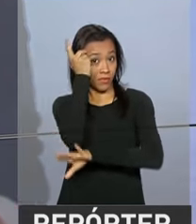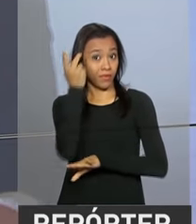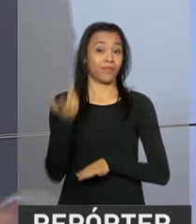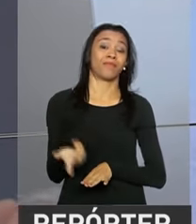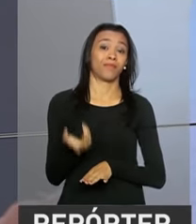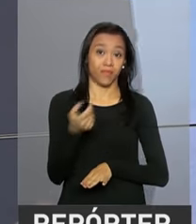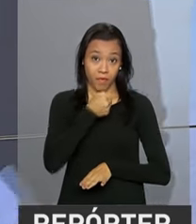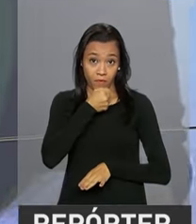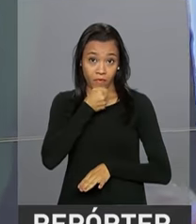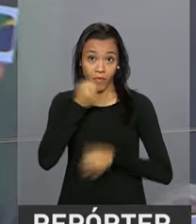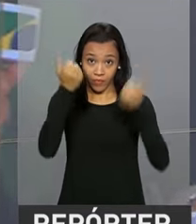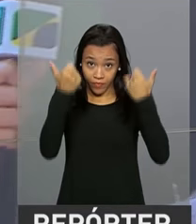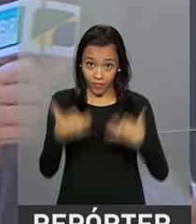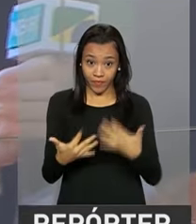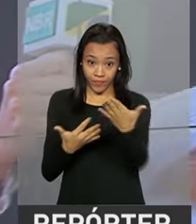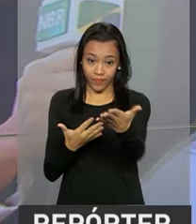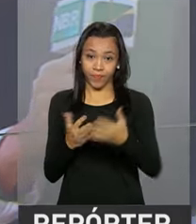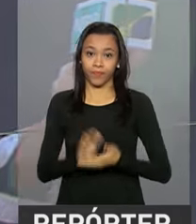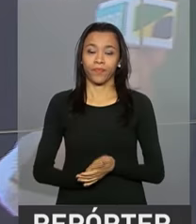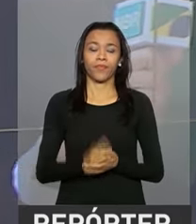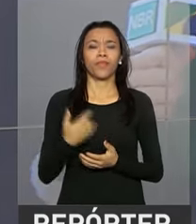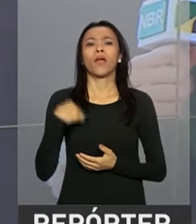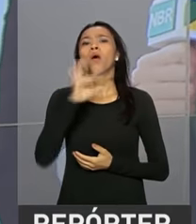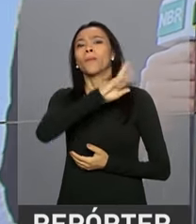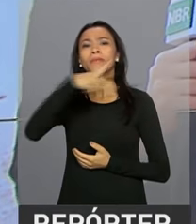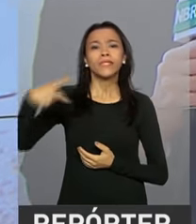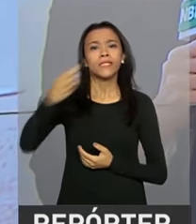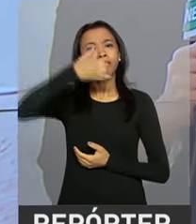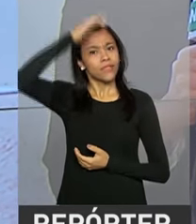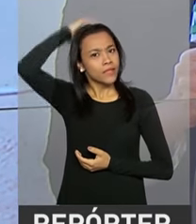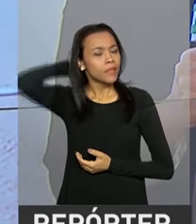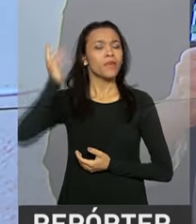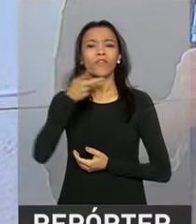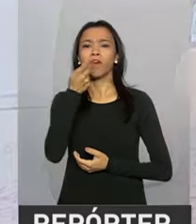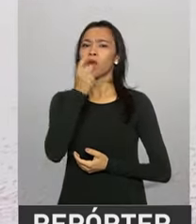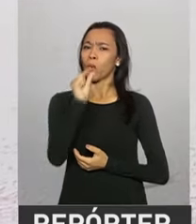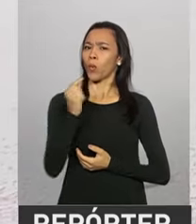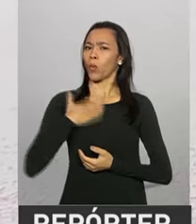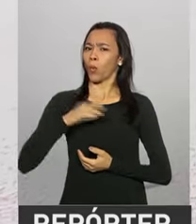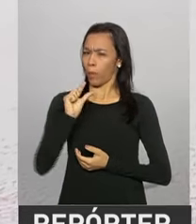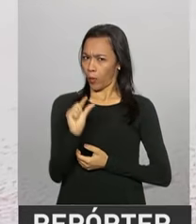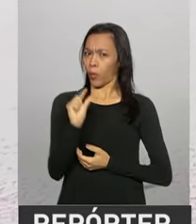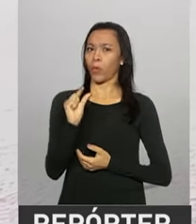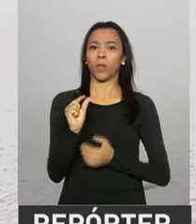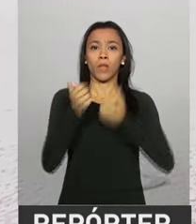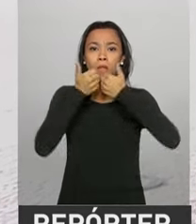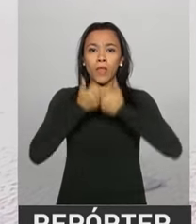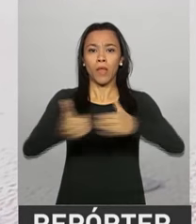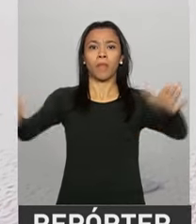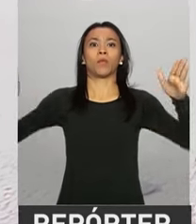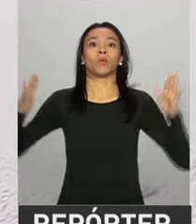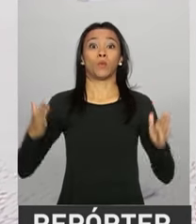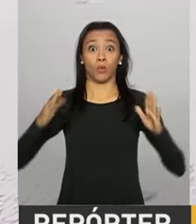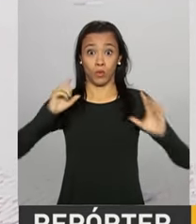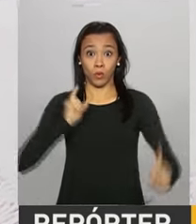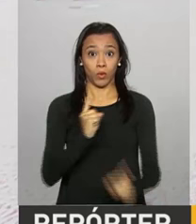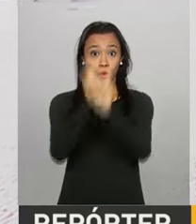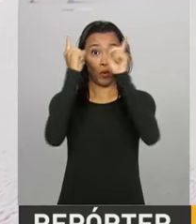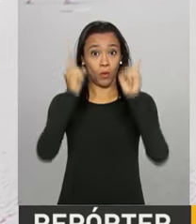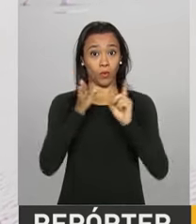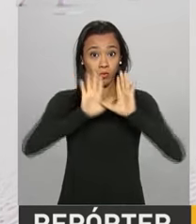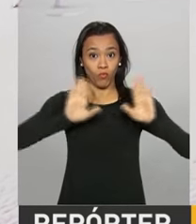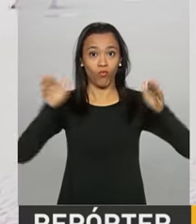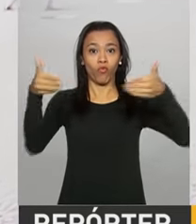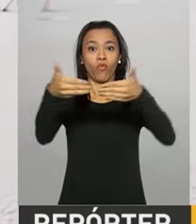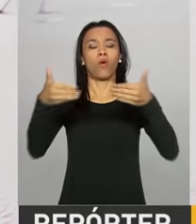Oi, Paola. Oi, Daniele. O presidente em exercício, Michel Temer, falou agora há pouco na abertura oficial do evento Global Agribusiness